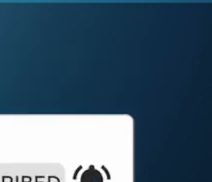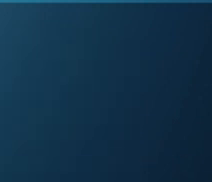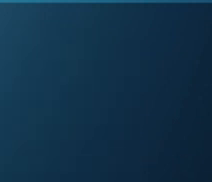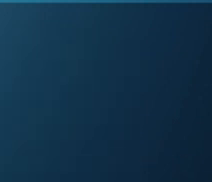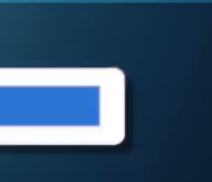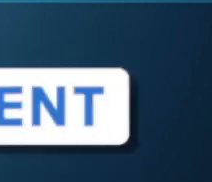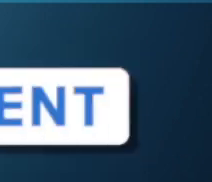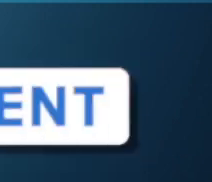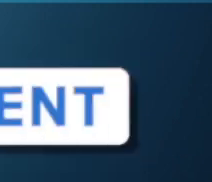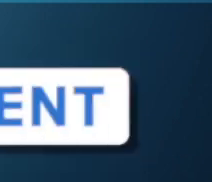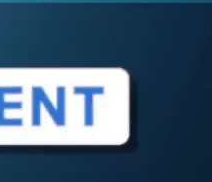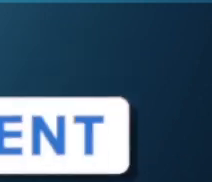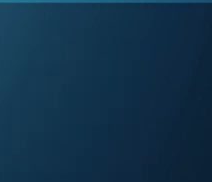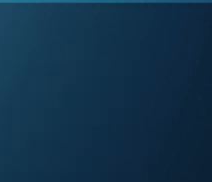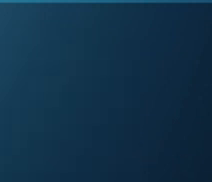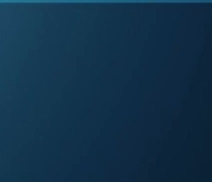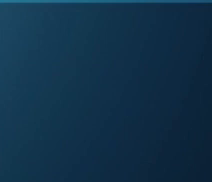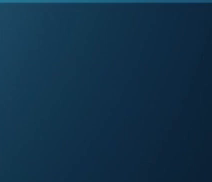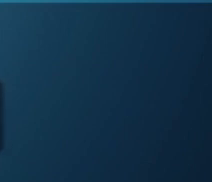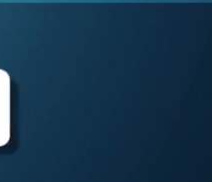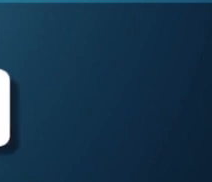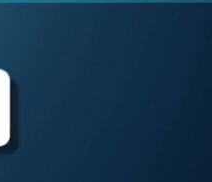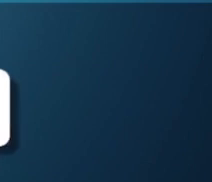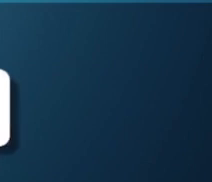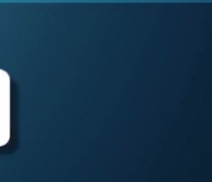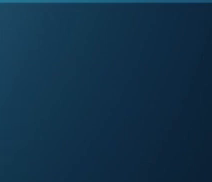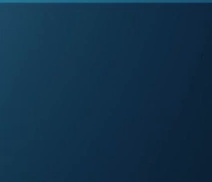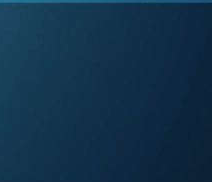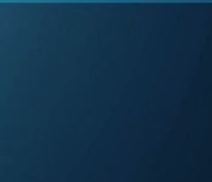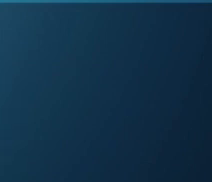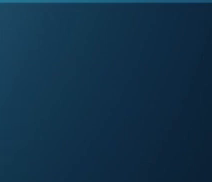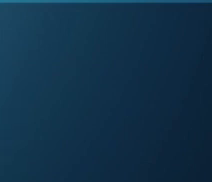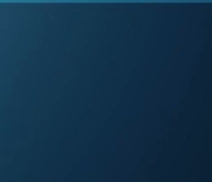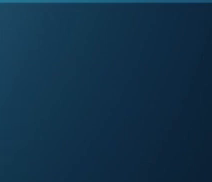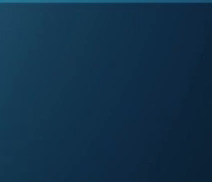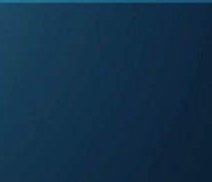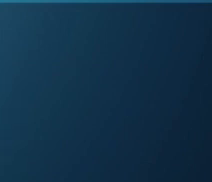notificação. Fo comentário no fahetutang ba media social siraseluk.